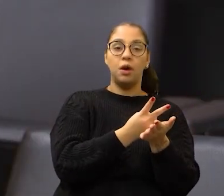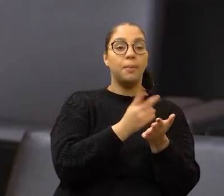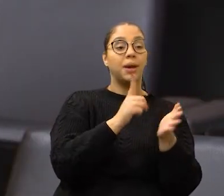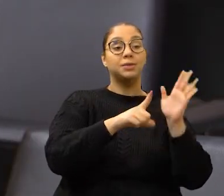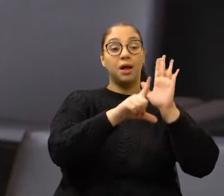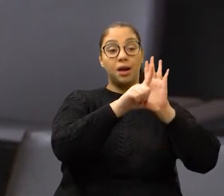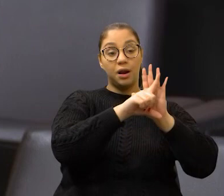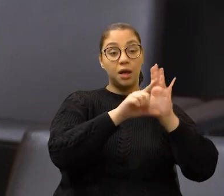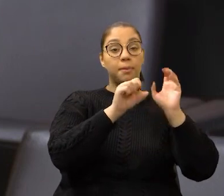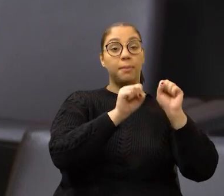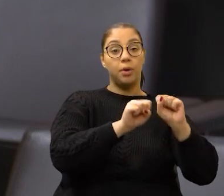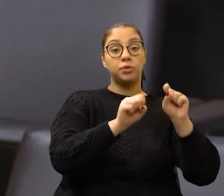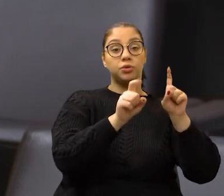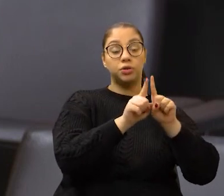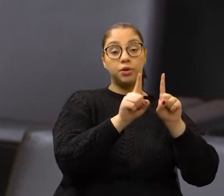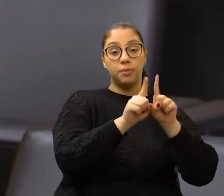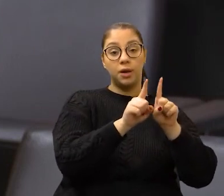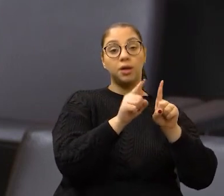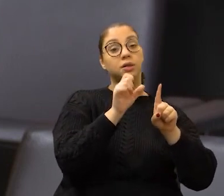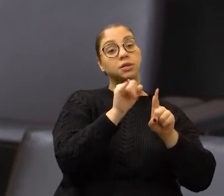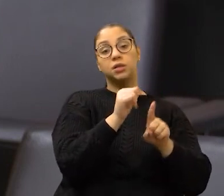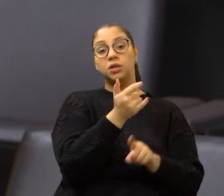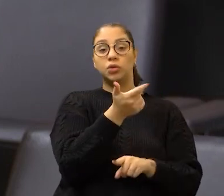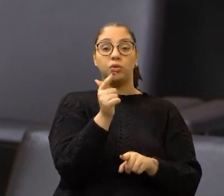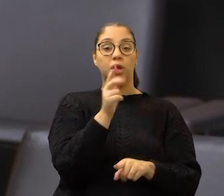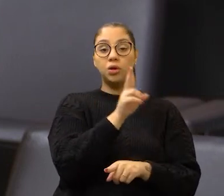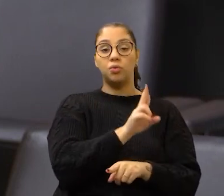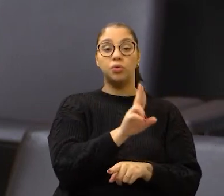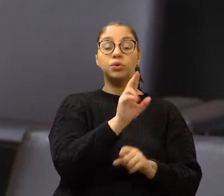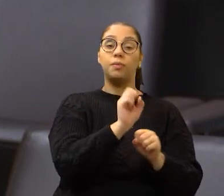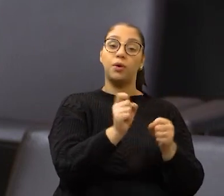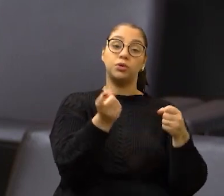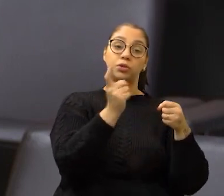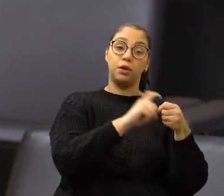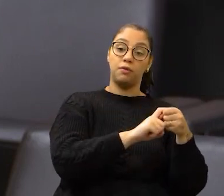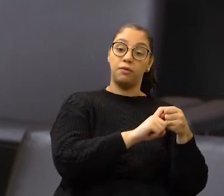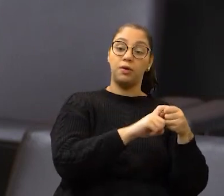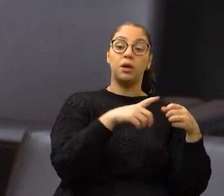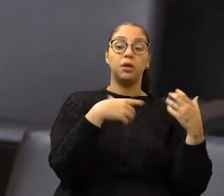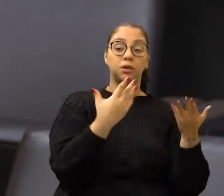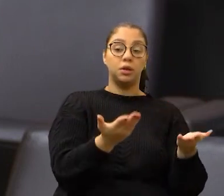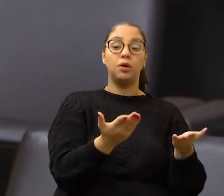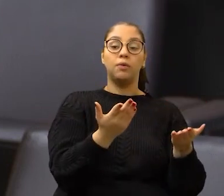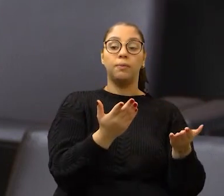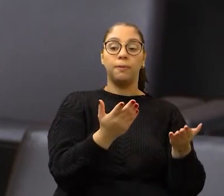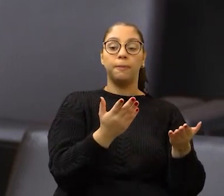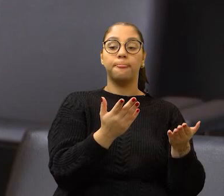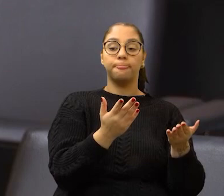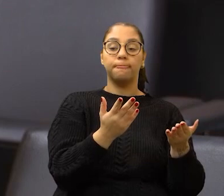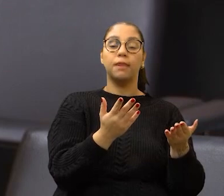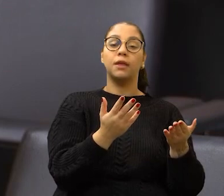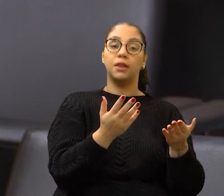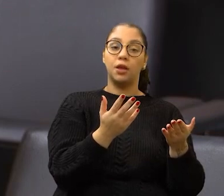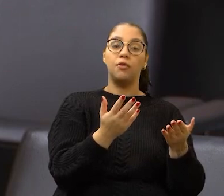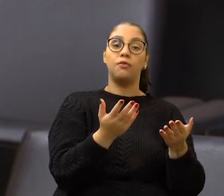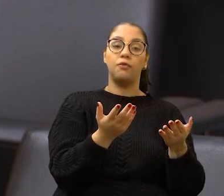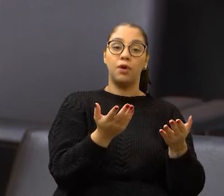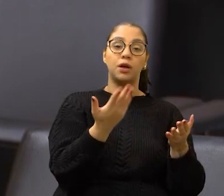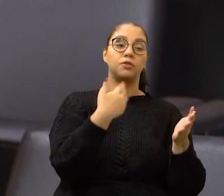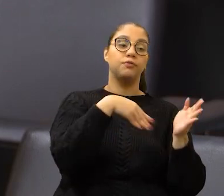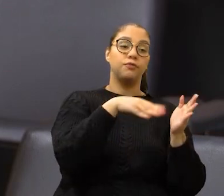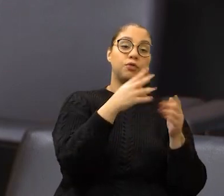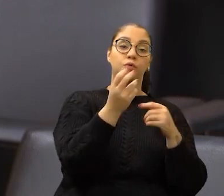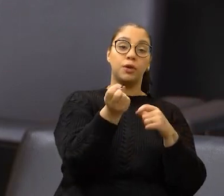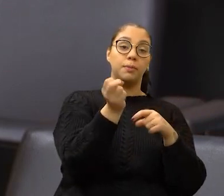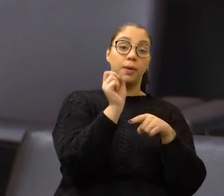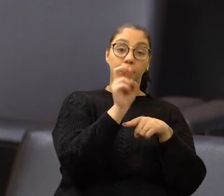como a lei define que a pessoa pode também, uma vez não tendo como usar, ela pode devolver, eu creio que ela vai fazer com que vai